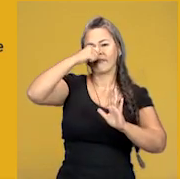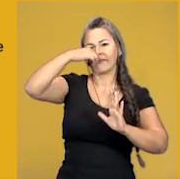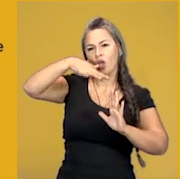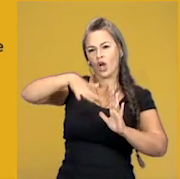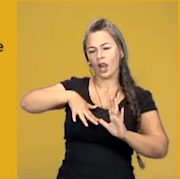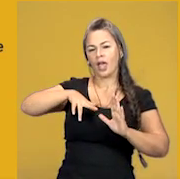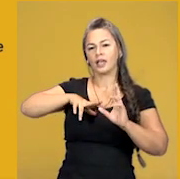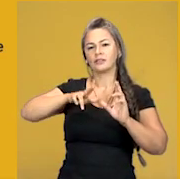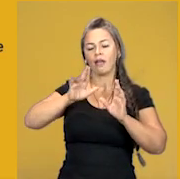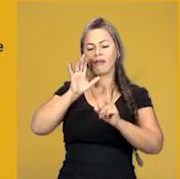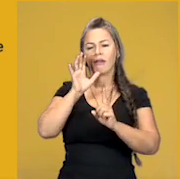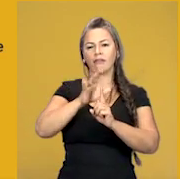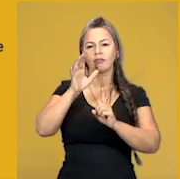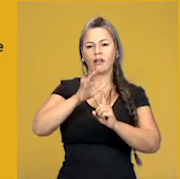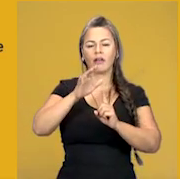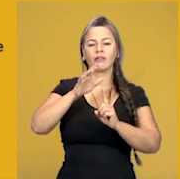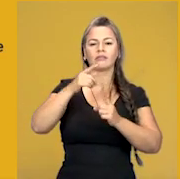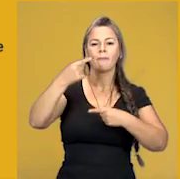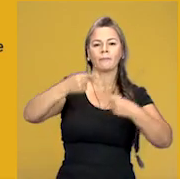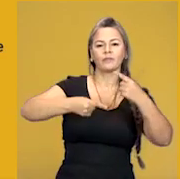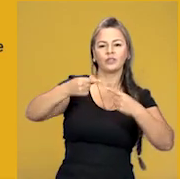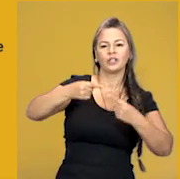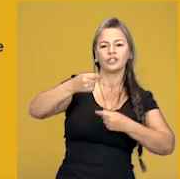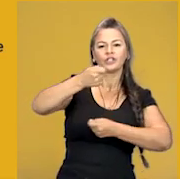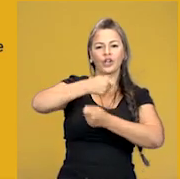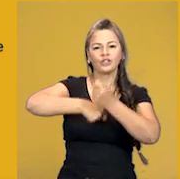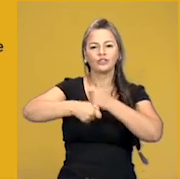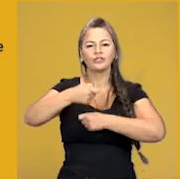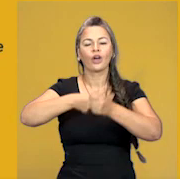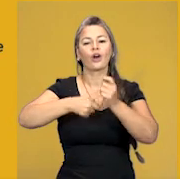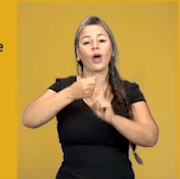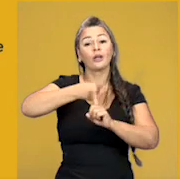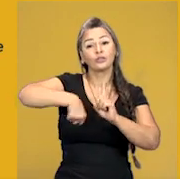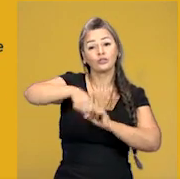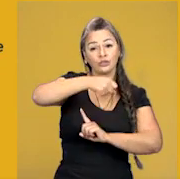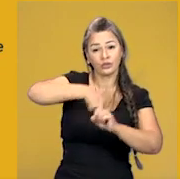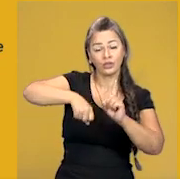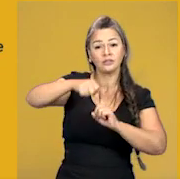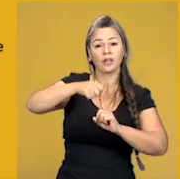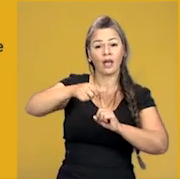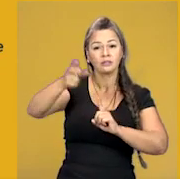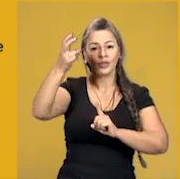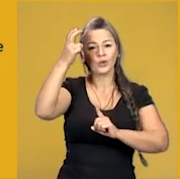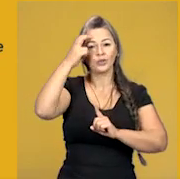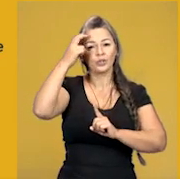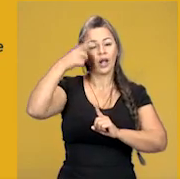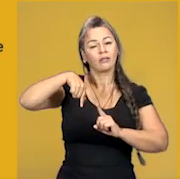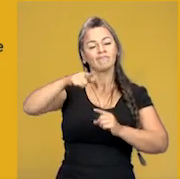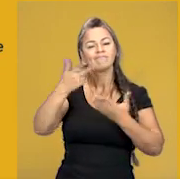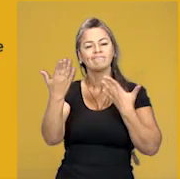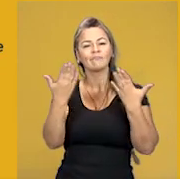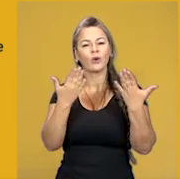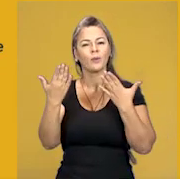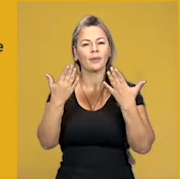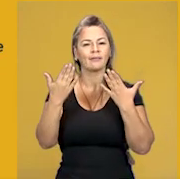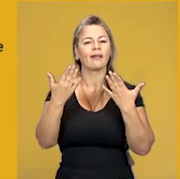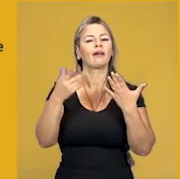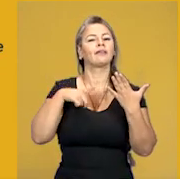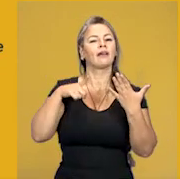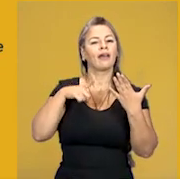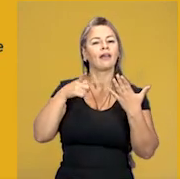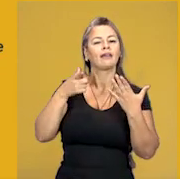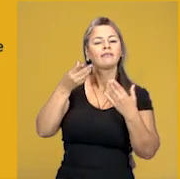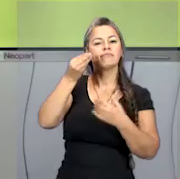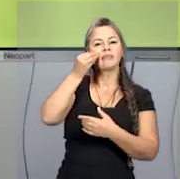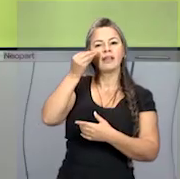políticos, sociais, culturais, discutindo e avaliando mecanismos para combatê-las com base em argumentos